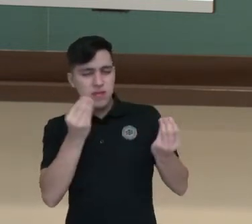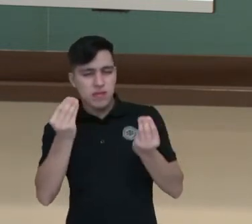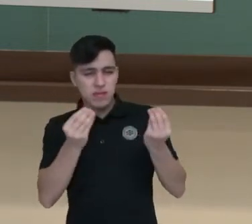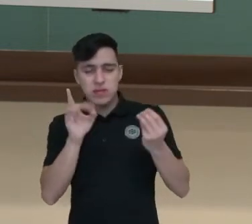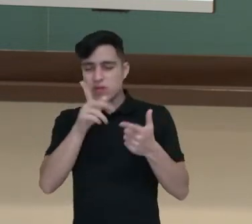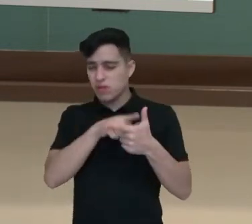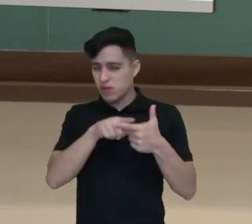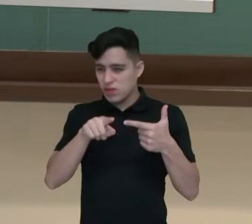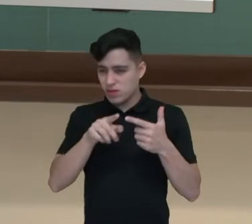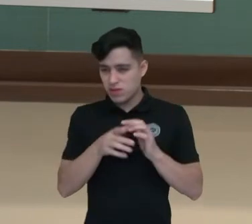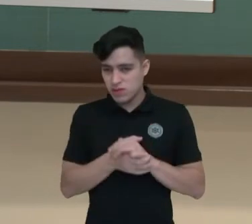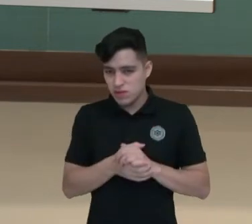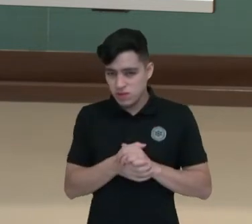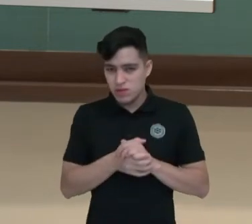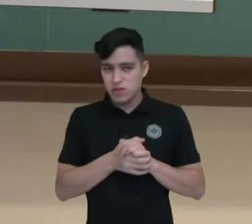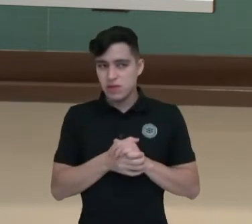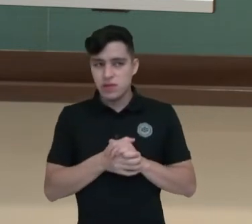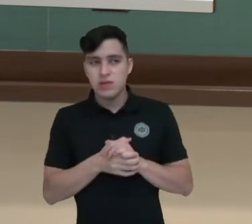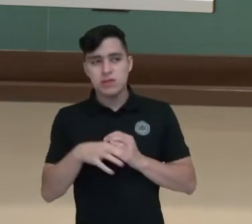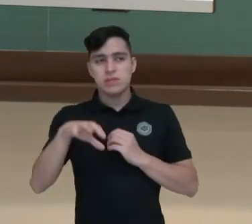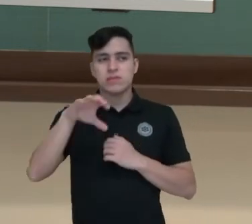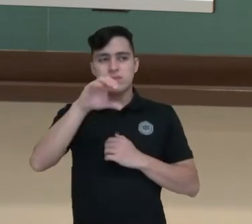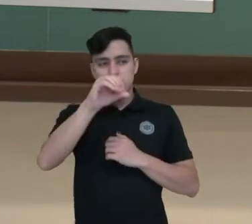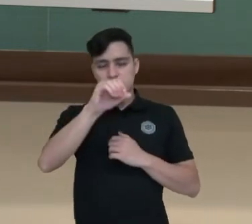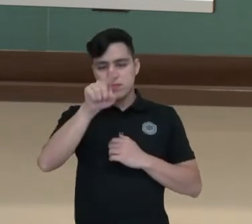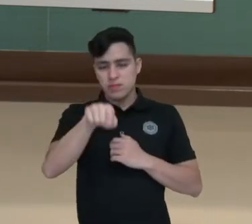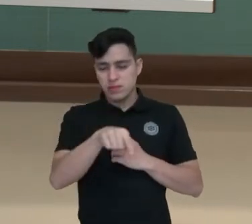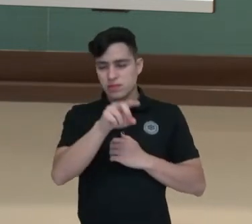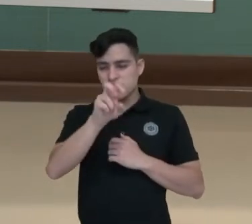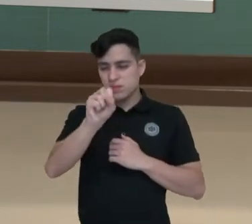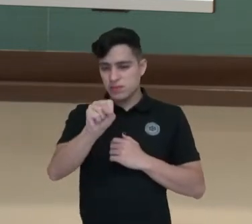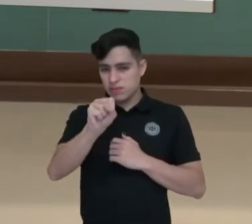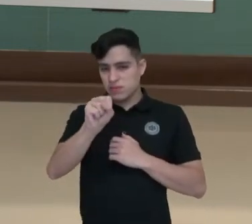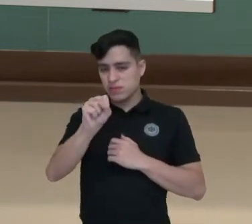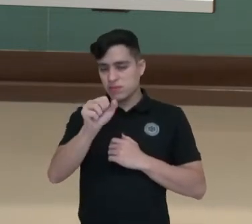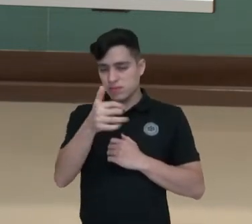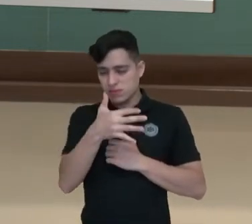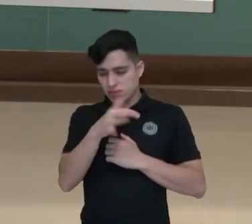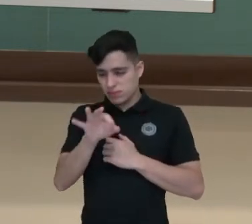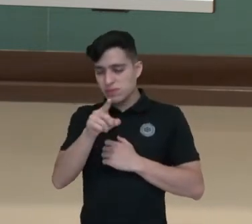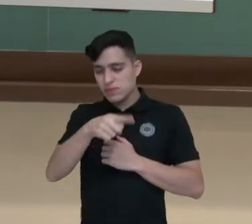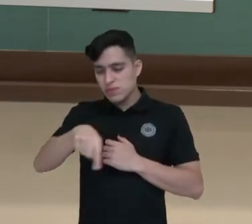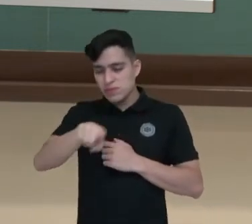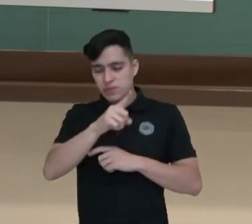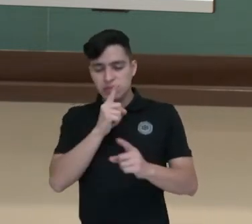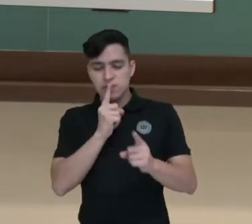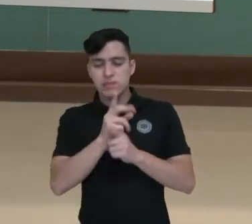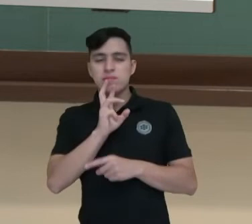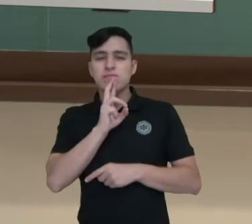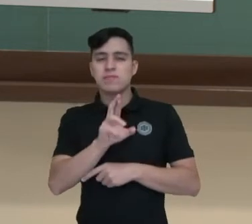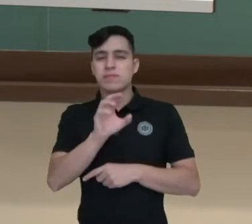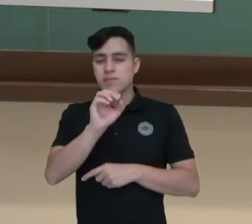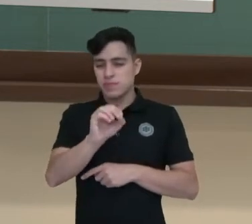dividir, né, pessoal, o valor 9,58 por 10 e vocês chegariam aqui, ó,